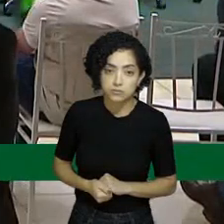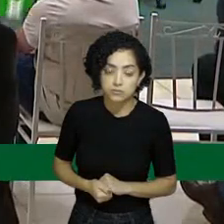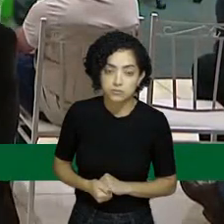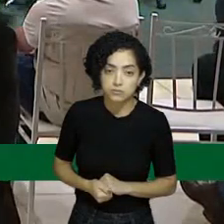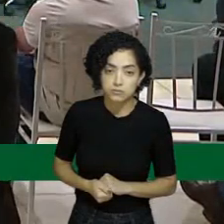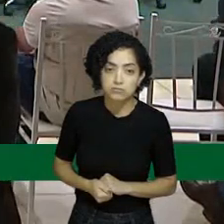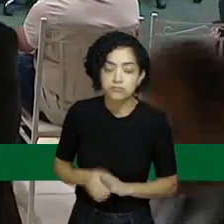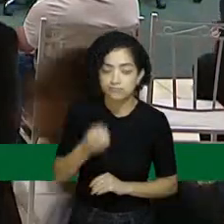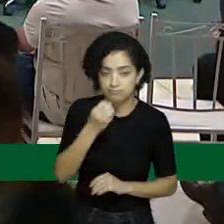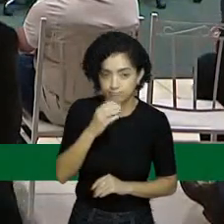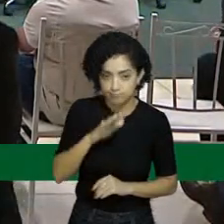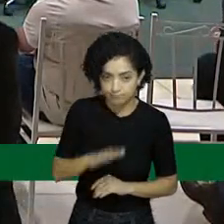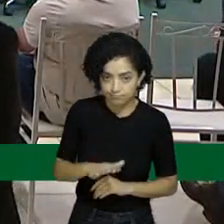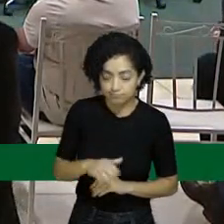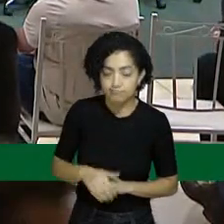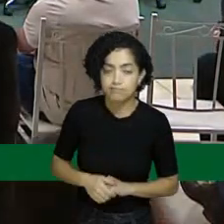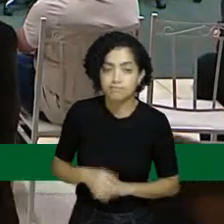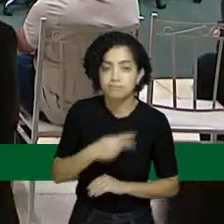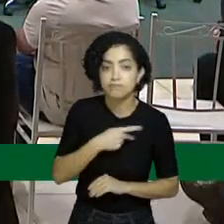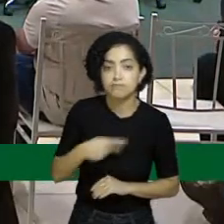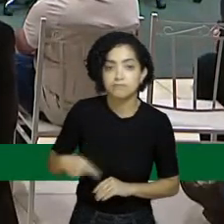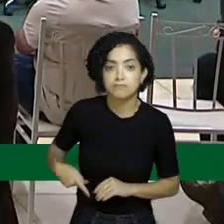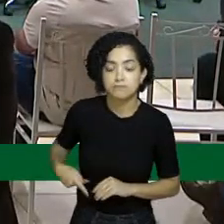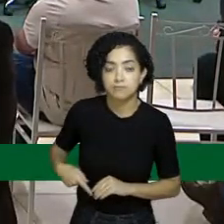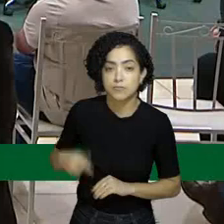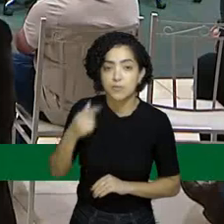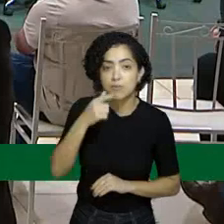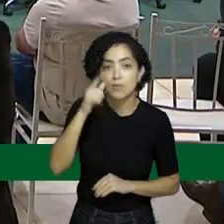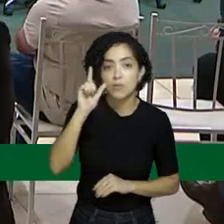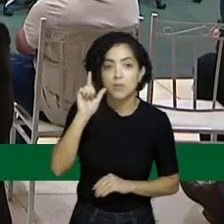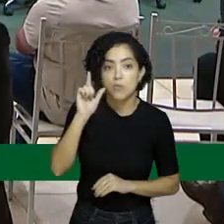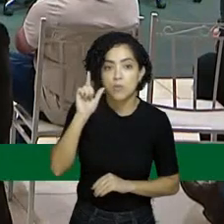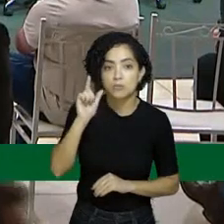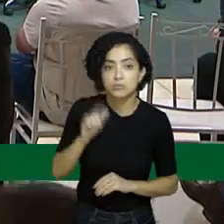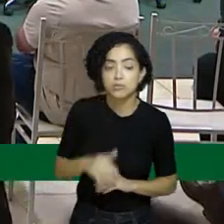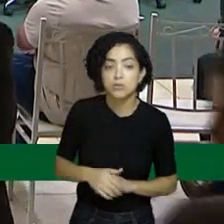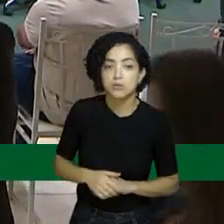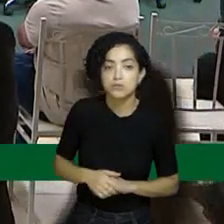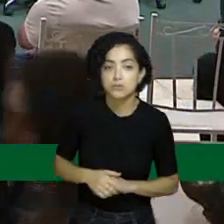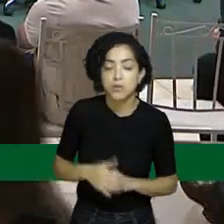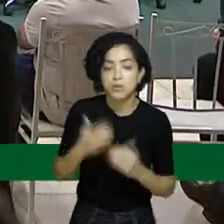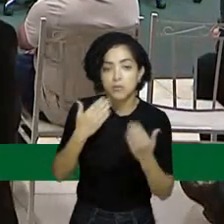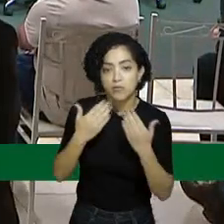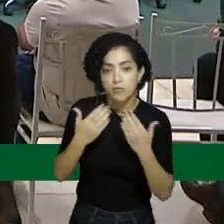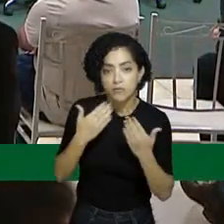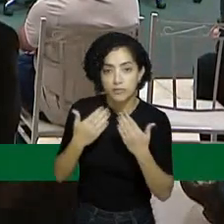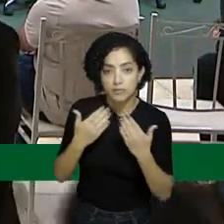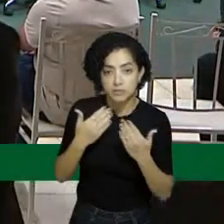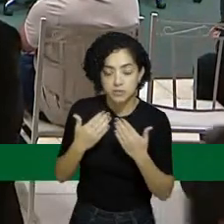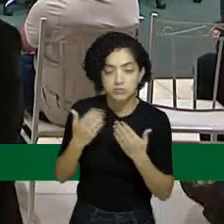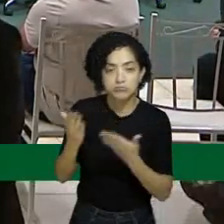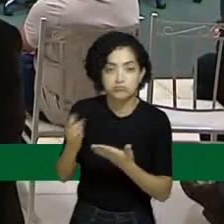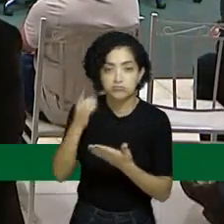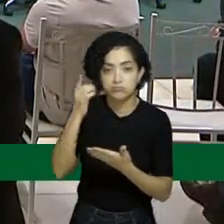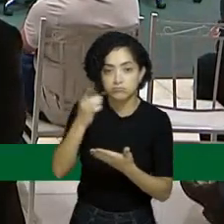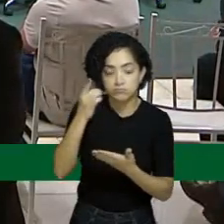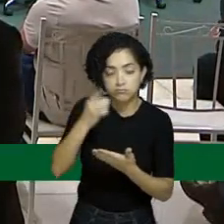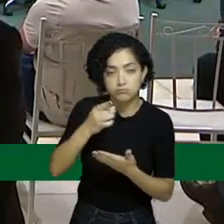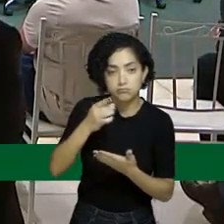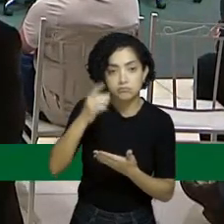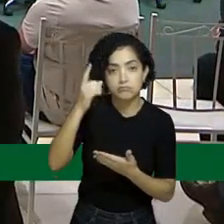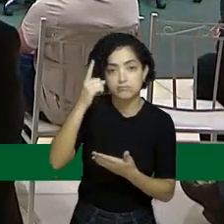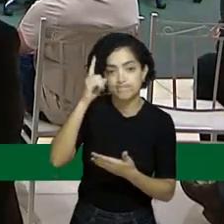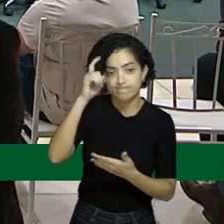Muito boa tarde, presidente Mauro. Ontem estava tendo uma conversa com o eminente deputado Marcos Vieira e